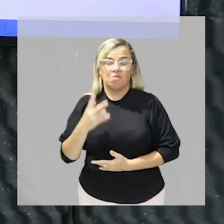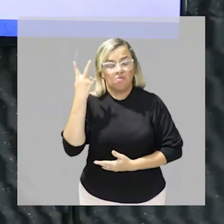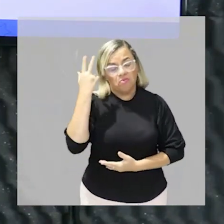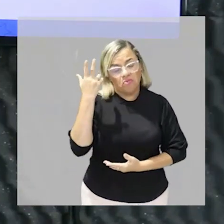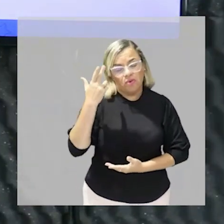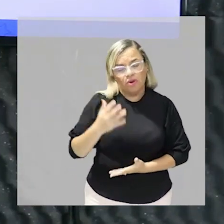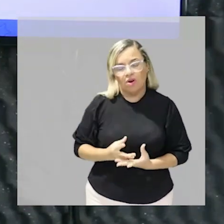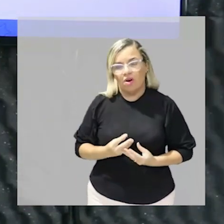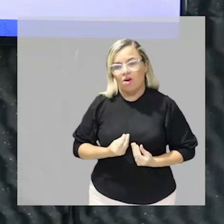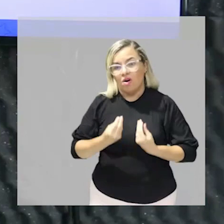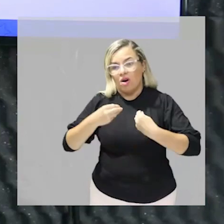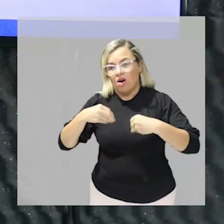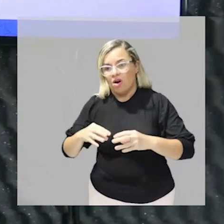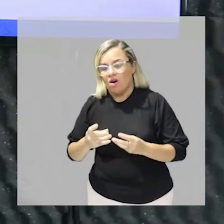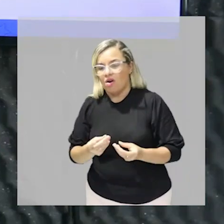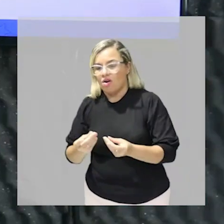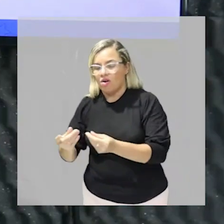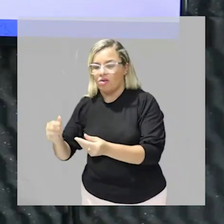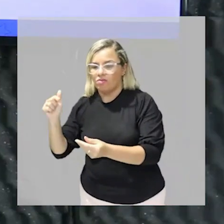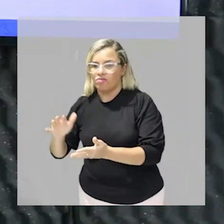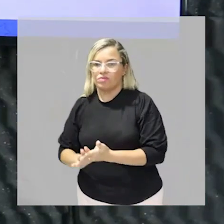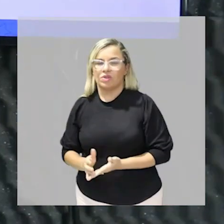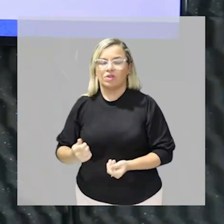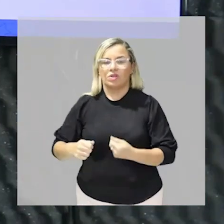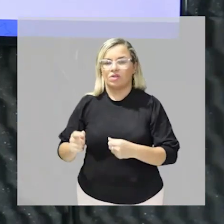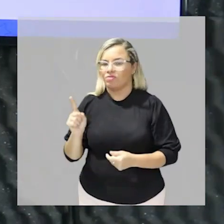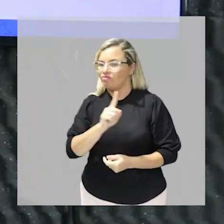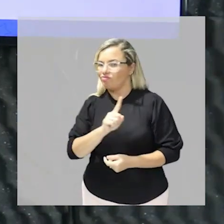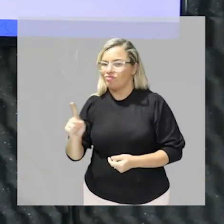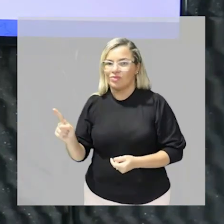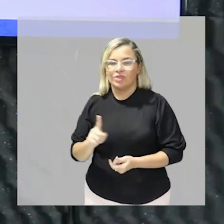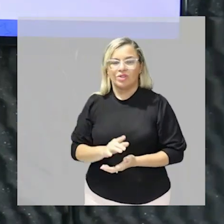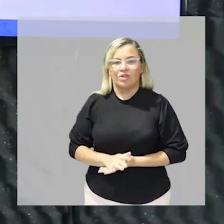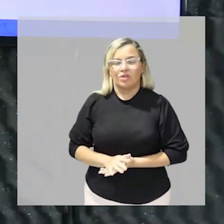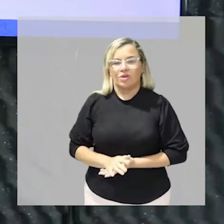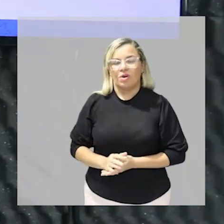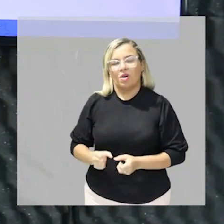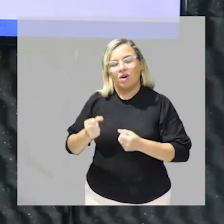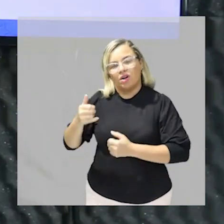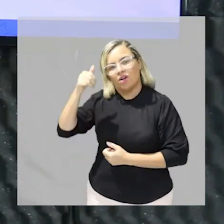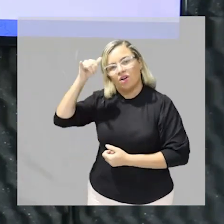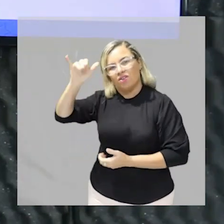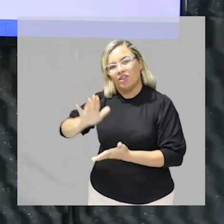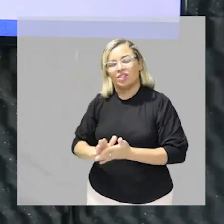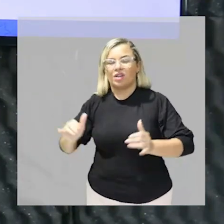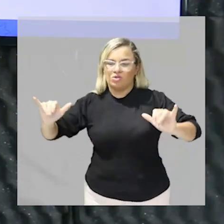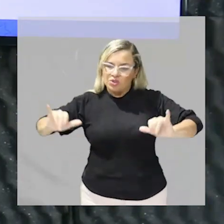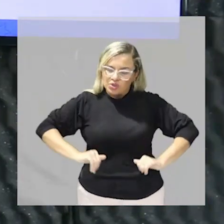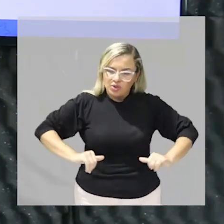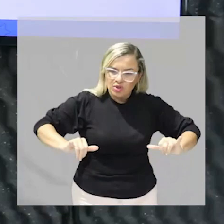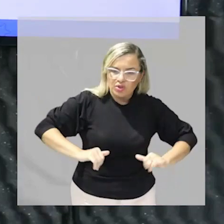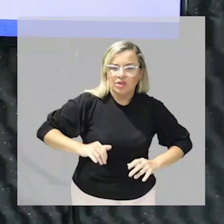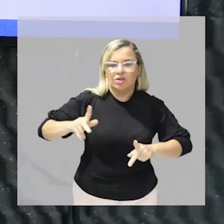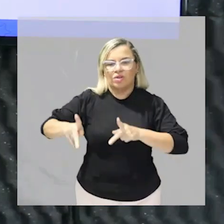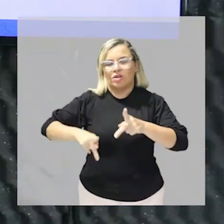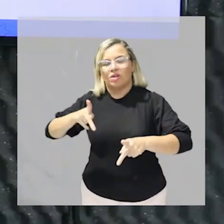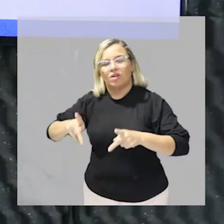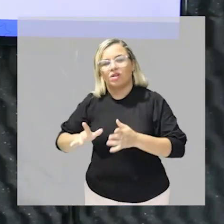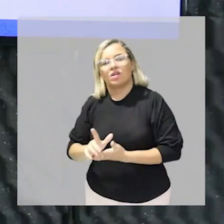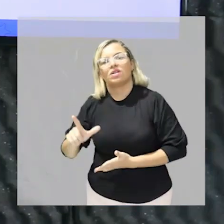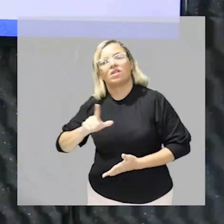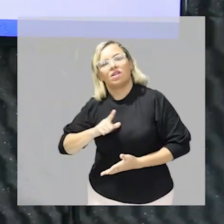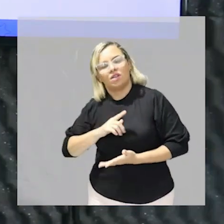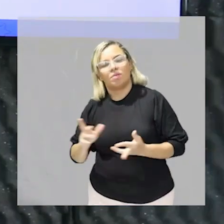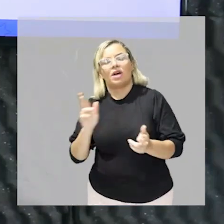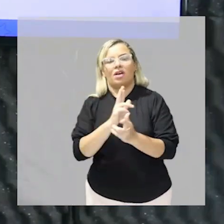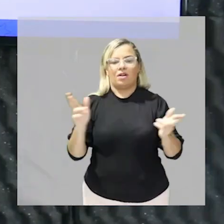é o suficiente, né, para conter o dano que essas populações elas sofrem. Ficou claro, né, galera? Existe aí uma relação. Agora vamos para a